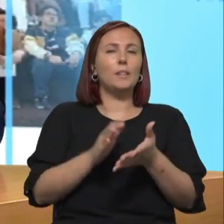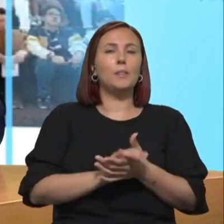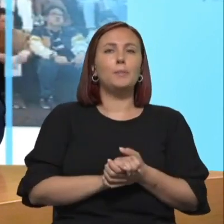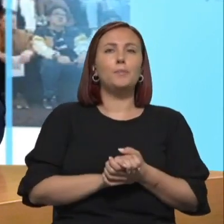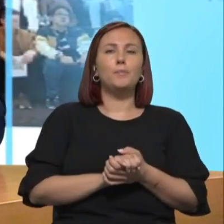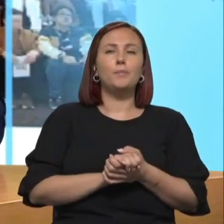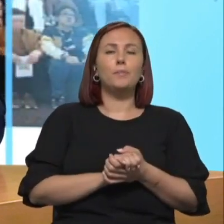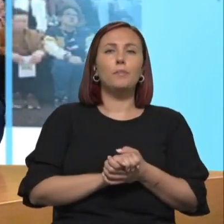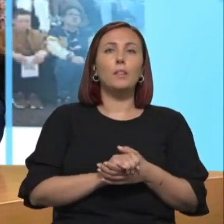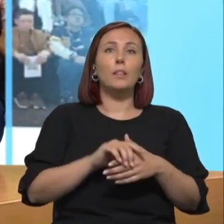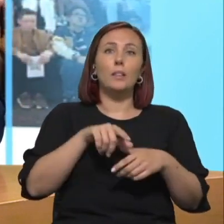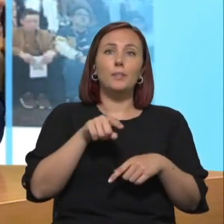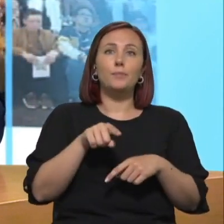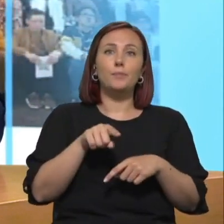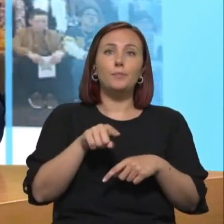e portanto,